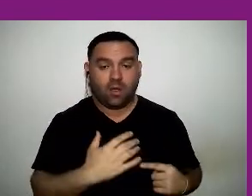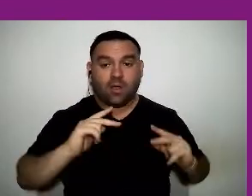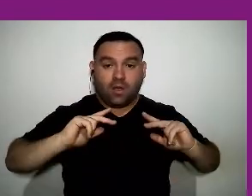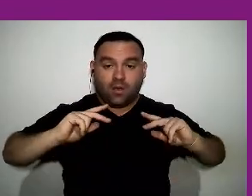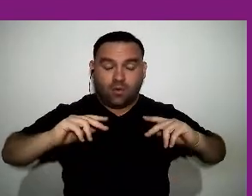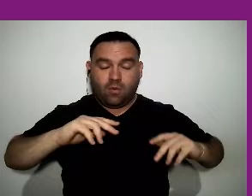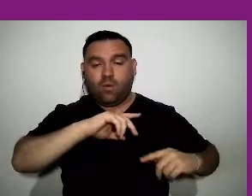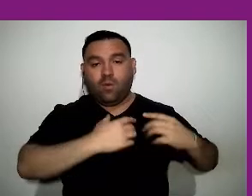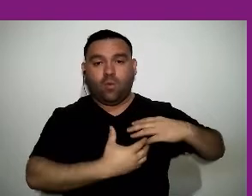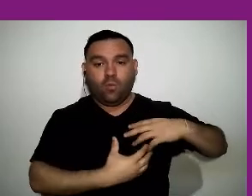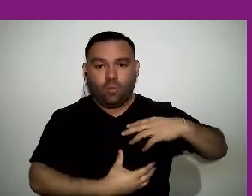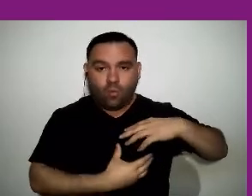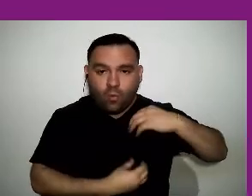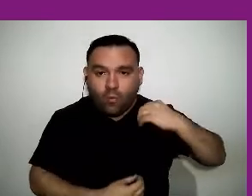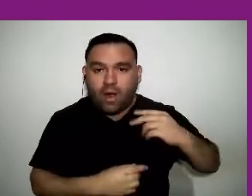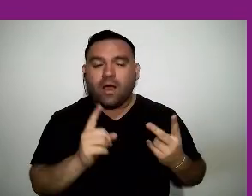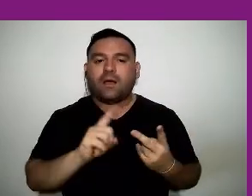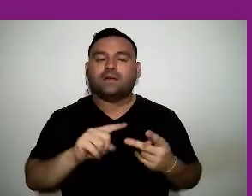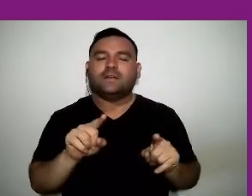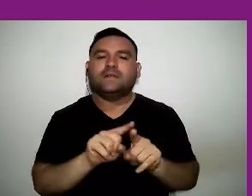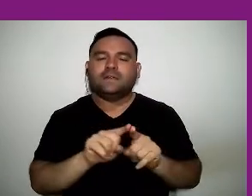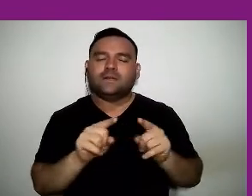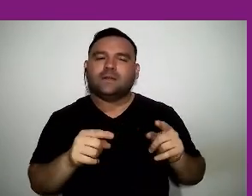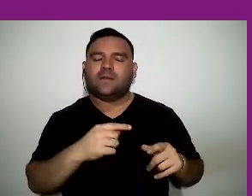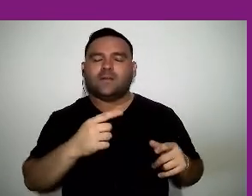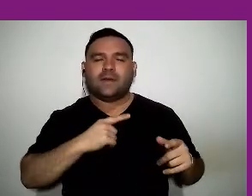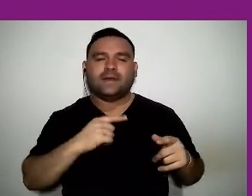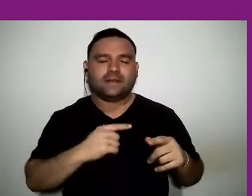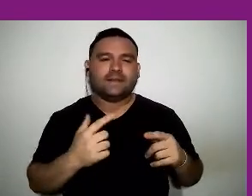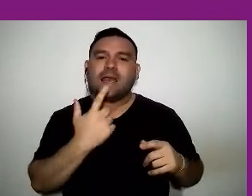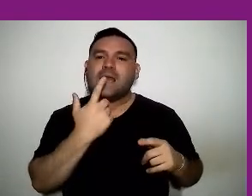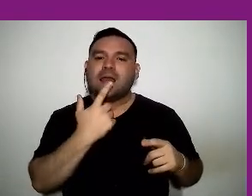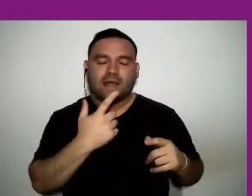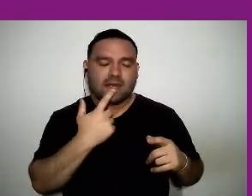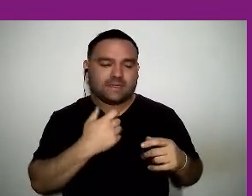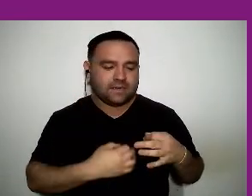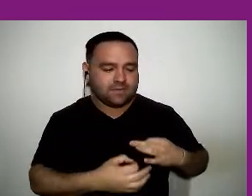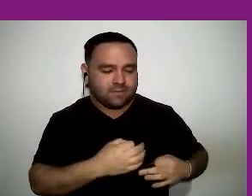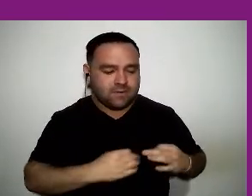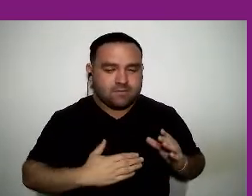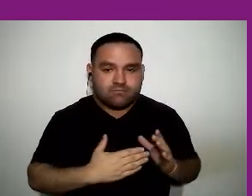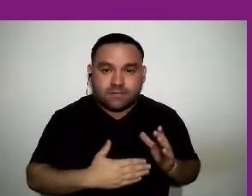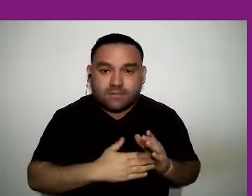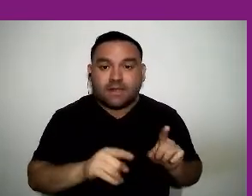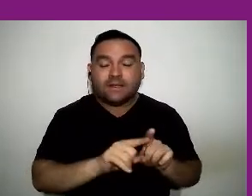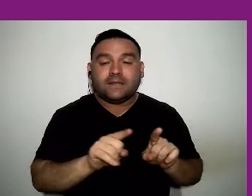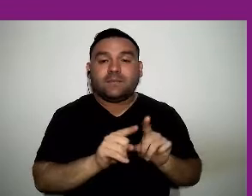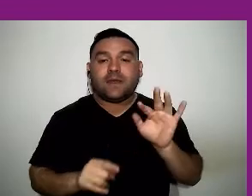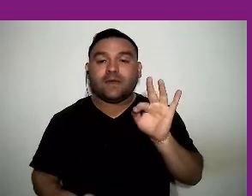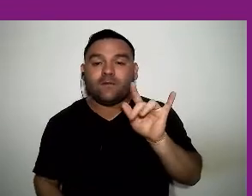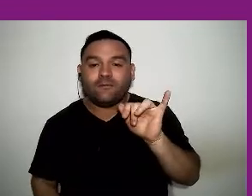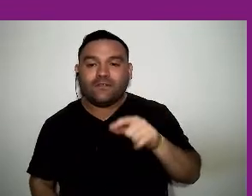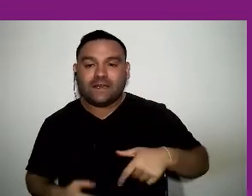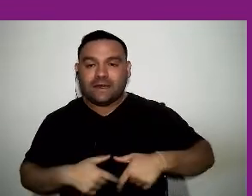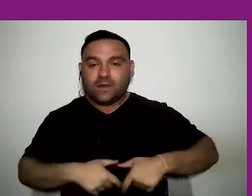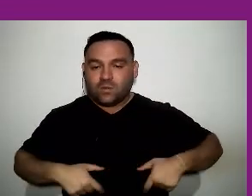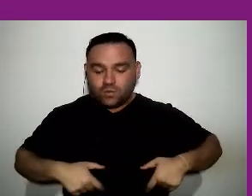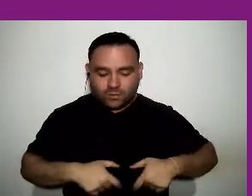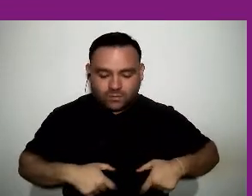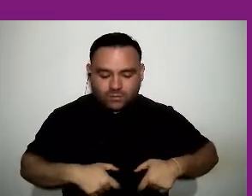com pneumonia, eventos trombóticos, mas também acometimento do fígado, que inicialmente a